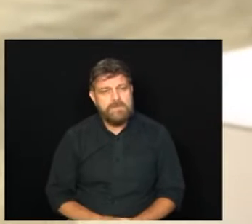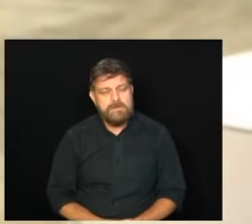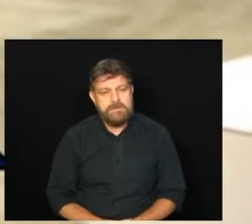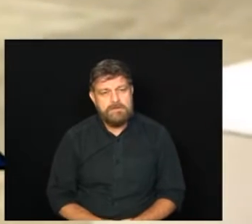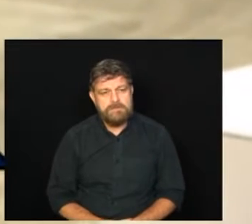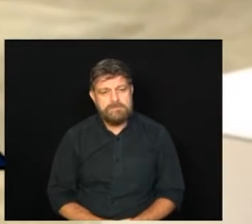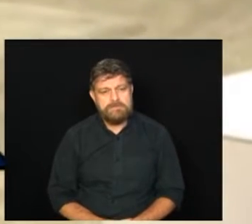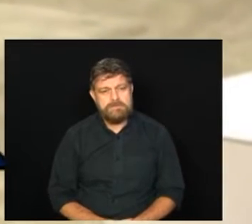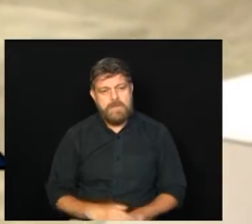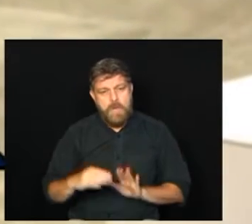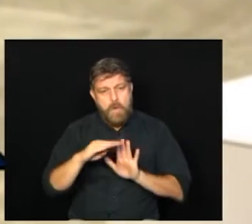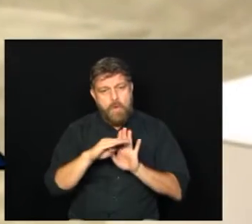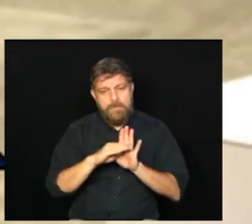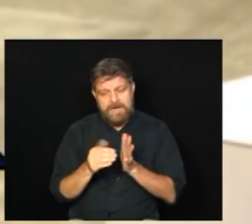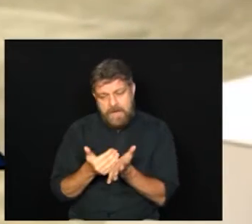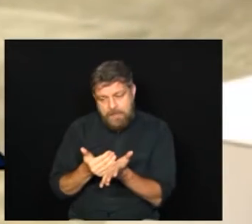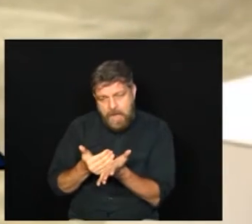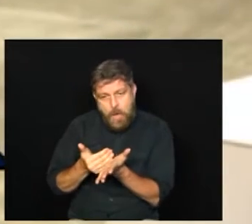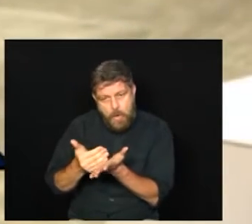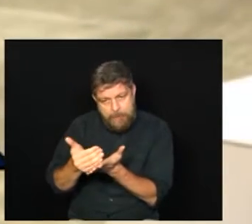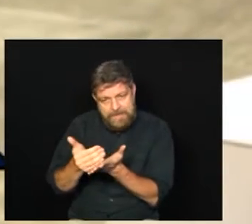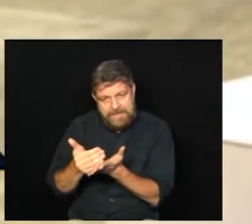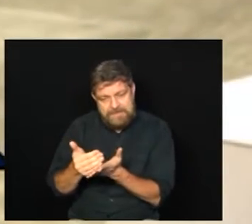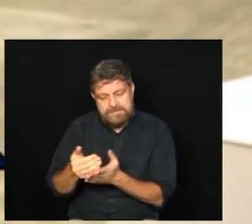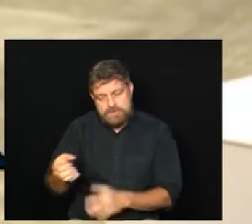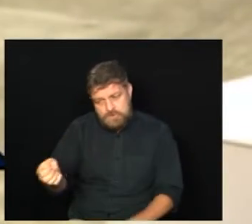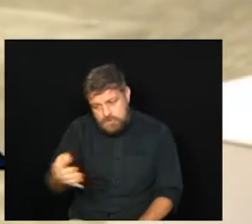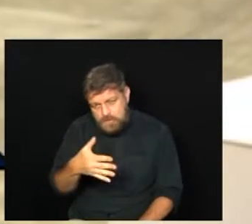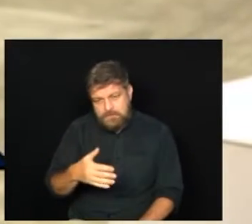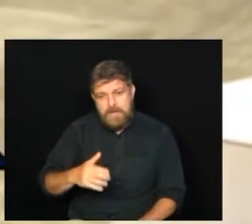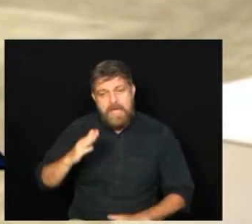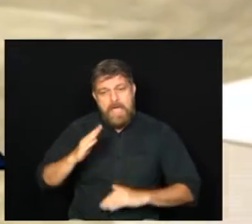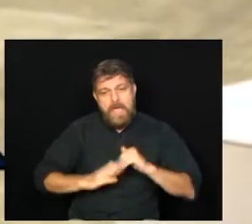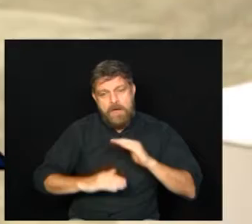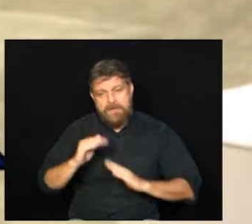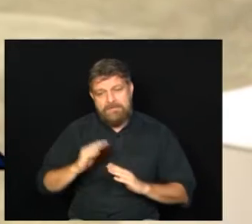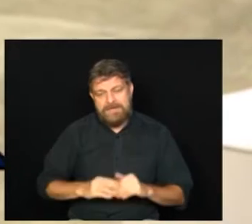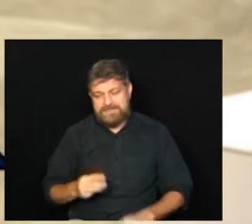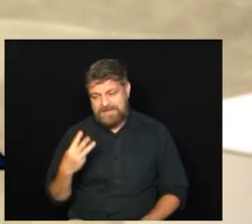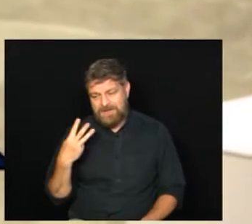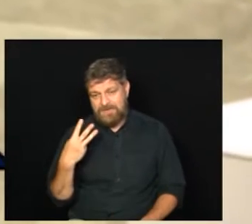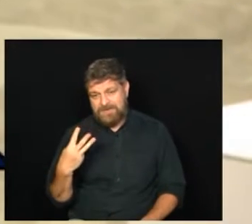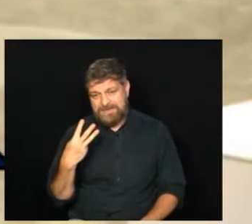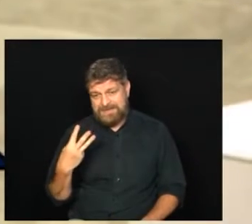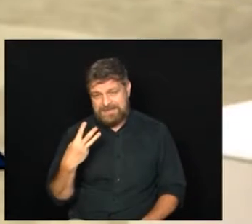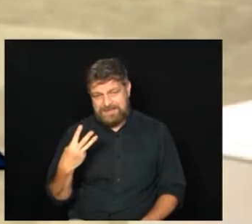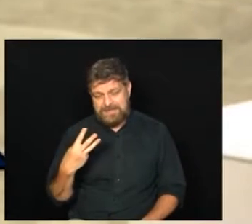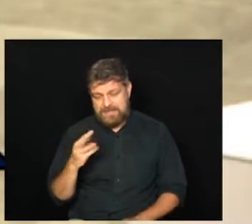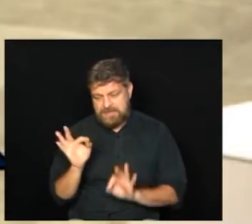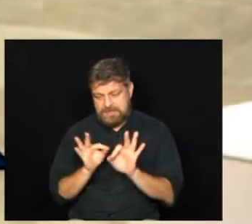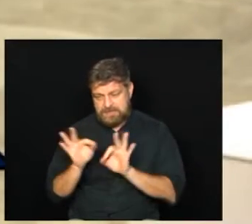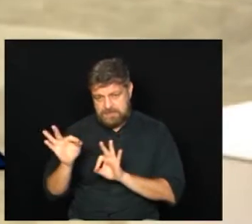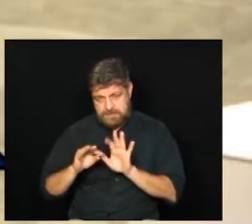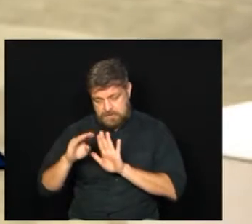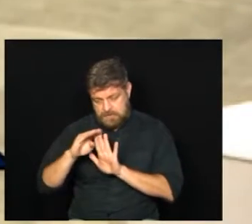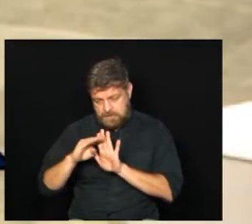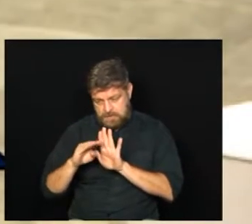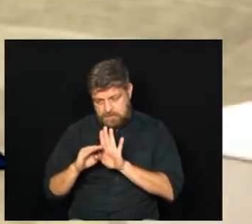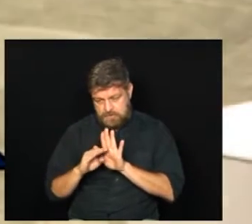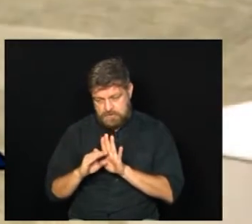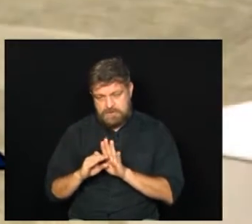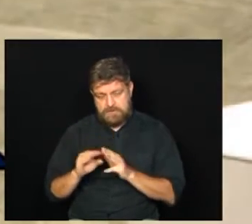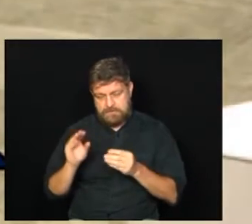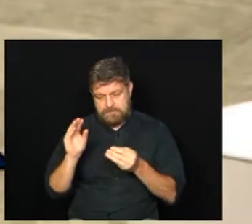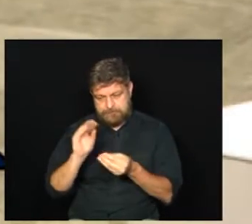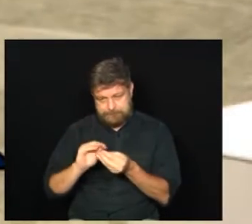O Recomeça é mais uma ação de um pacote de 3 projetos de